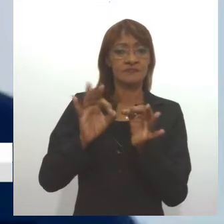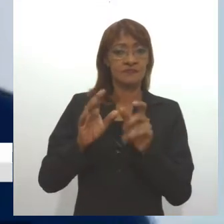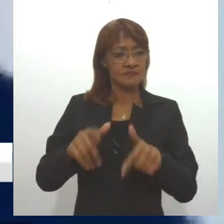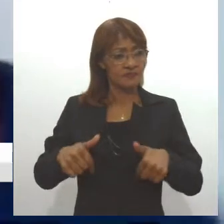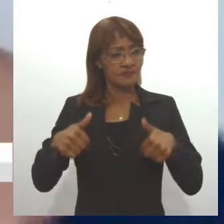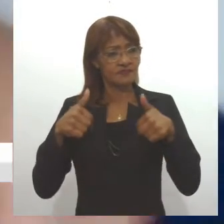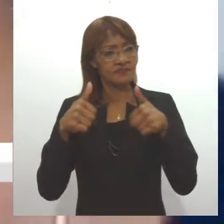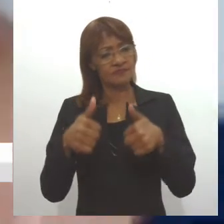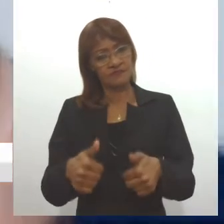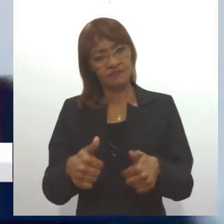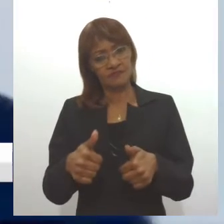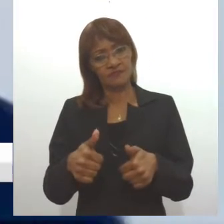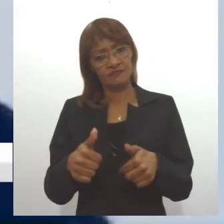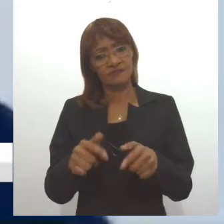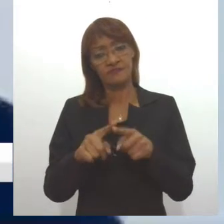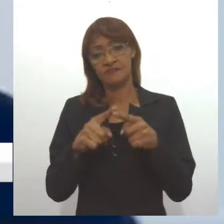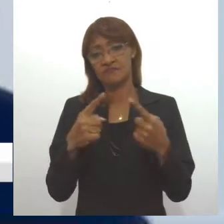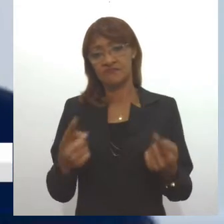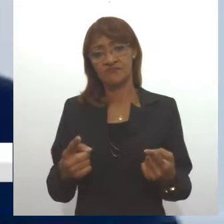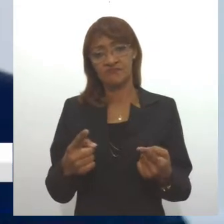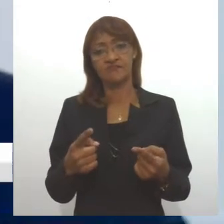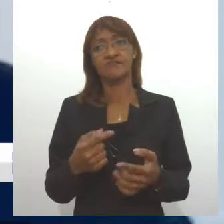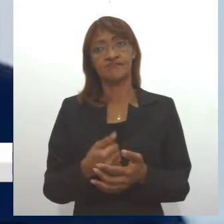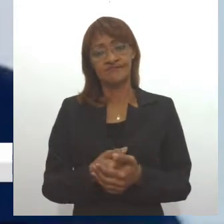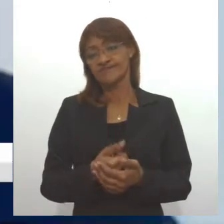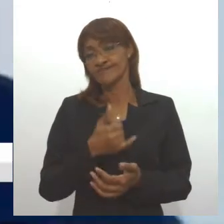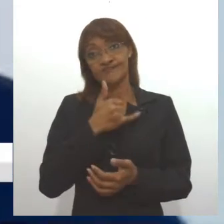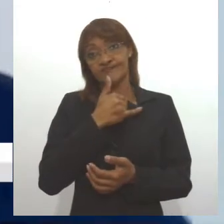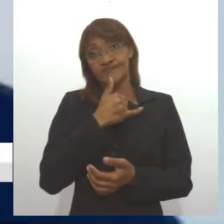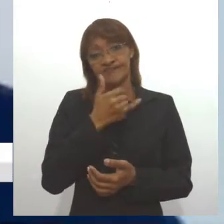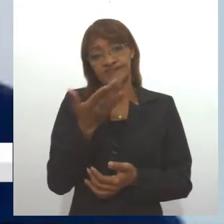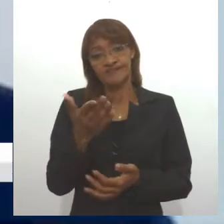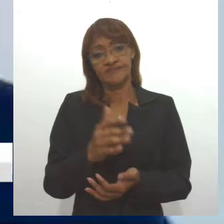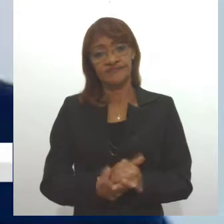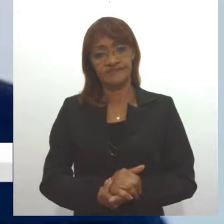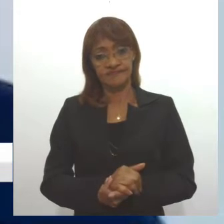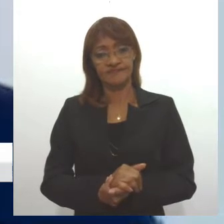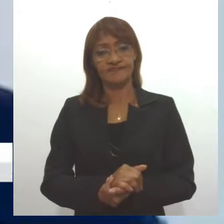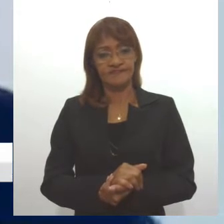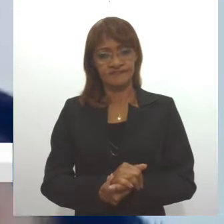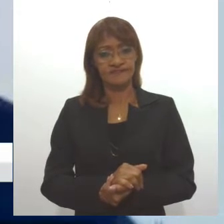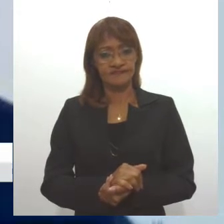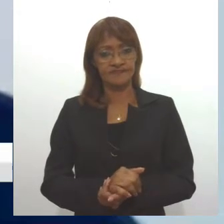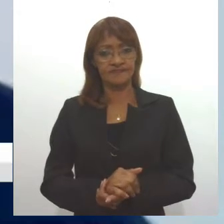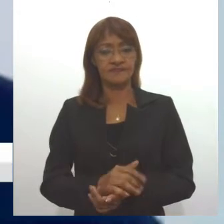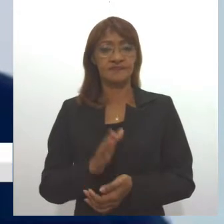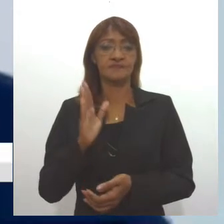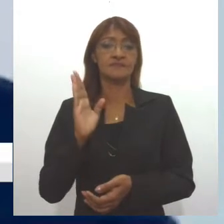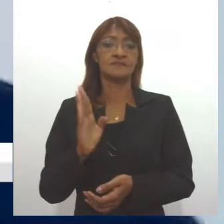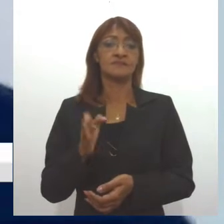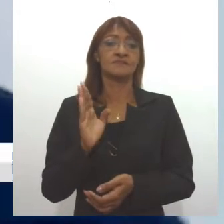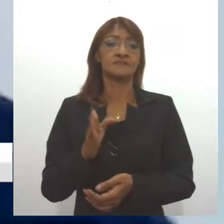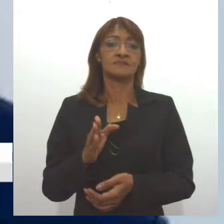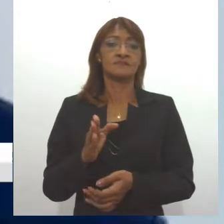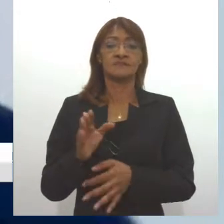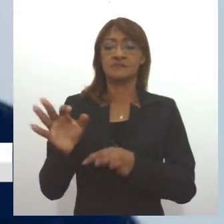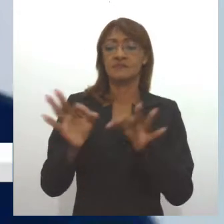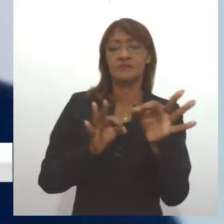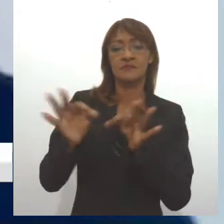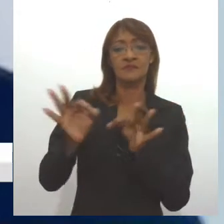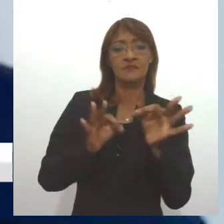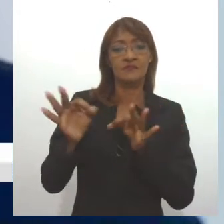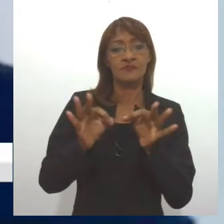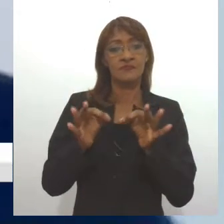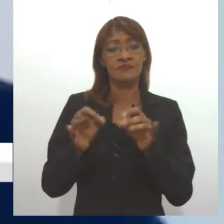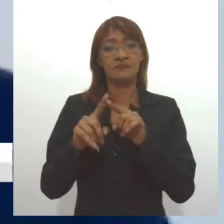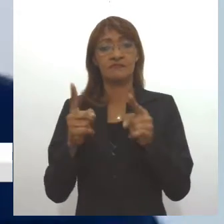Conselho, só que infelizmente a gente teve esse momento que já foi dito aqui, que a gente estava se organizando, mas infelizmente